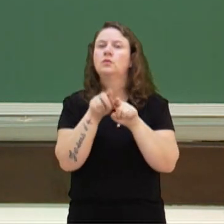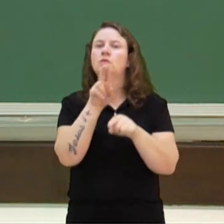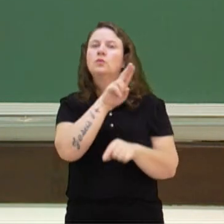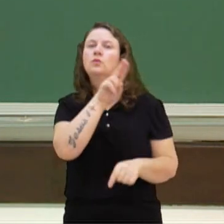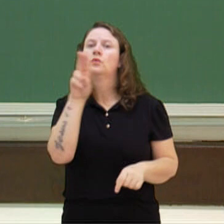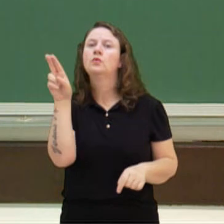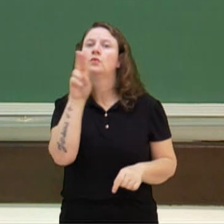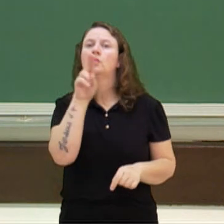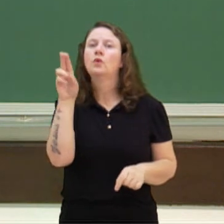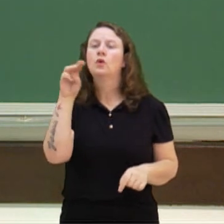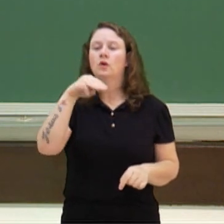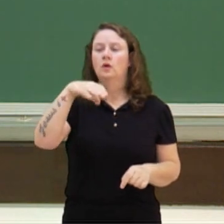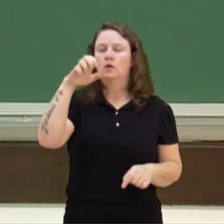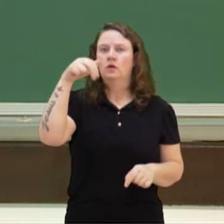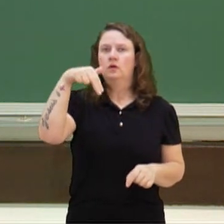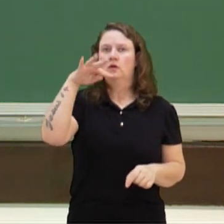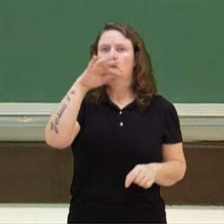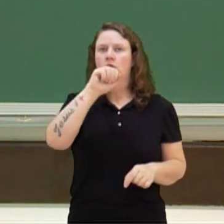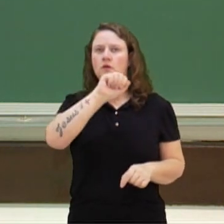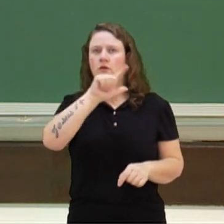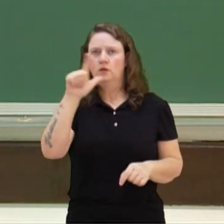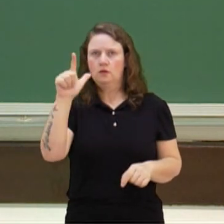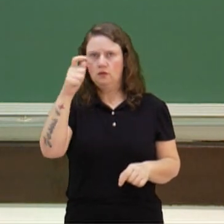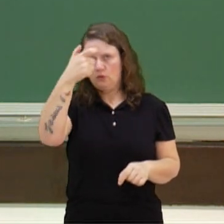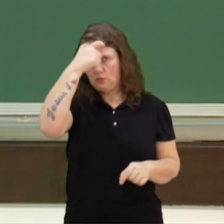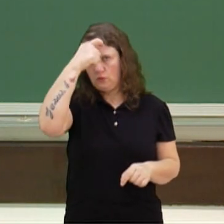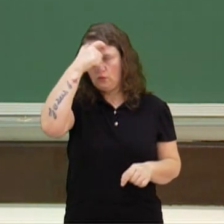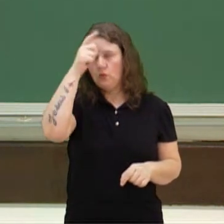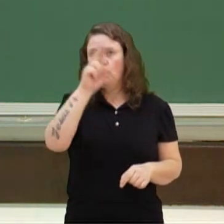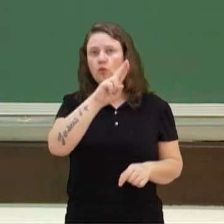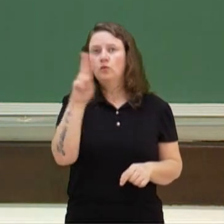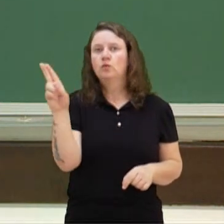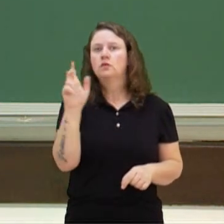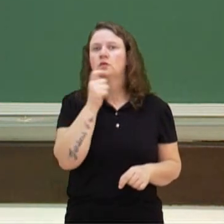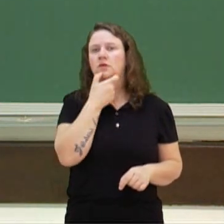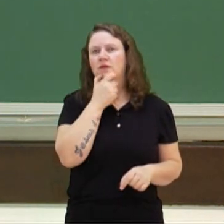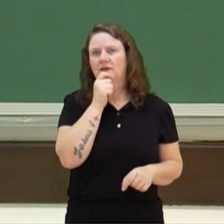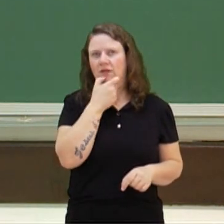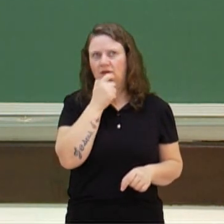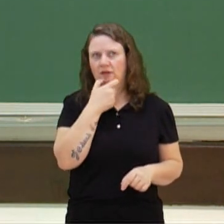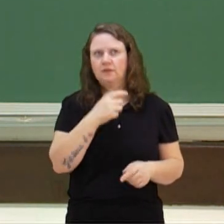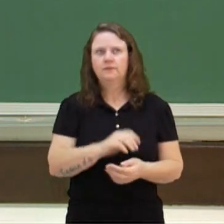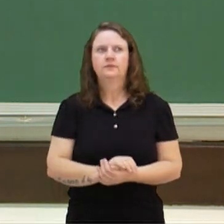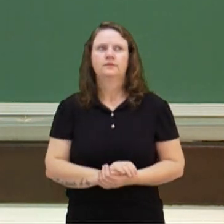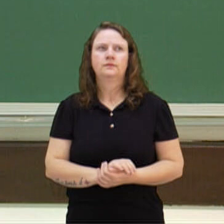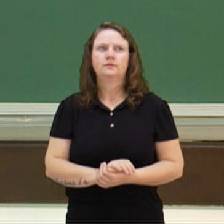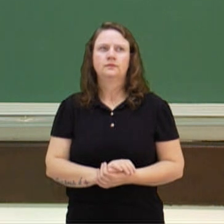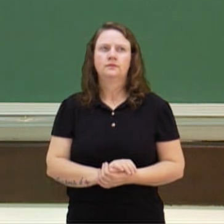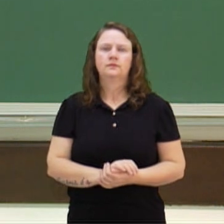mapa mental. Por isso o nome ali em inglês, Mind Map. Tudo bem?